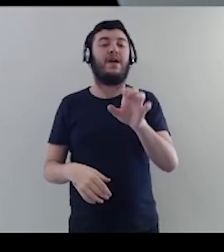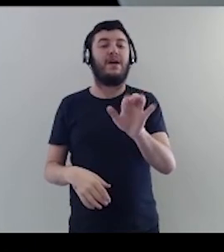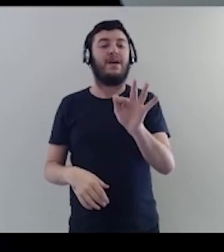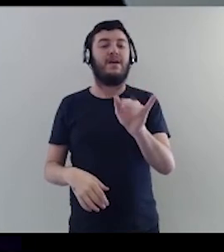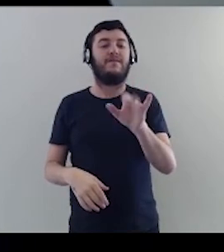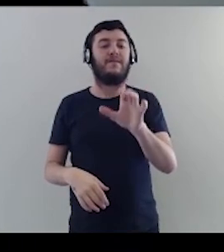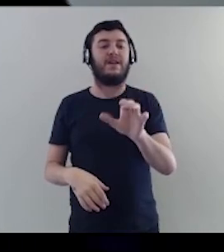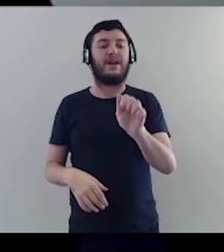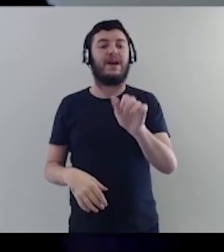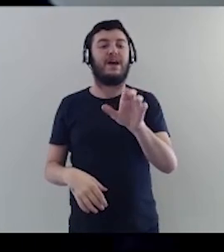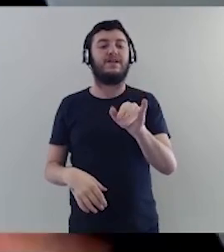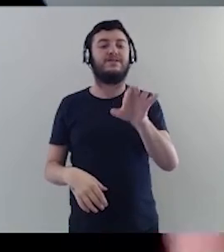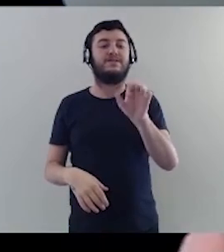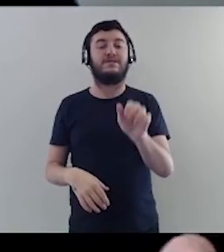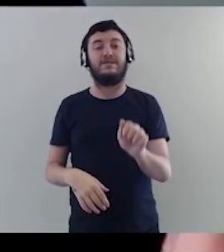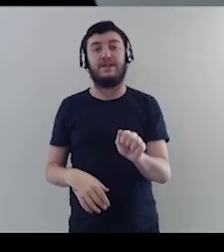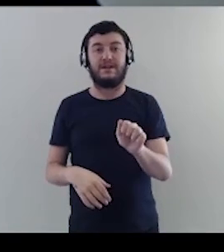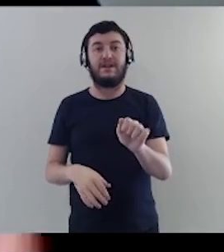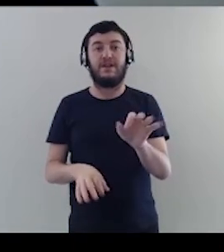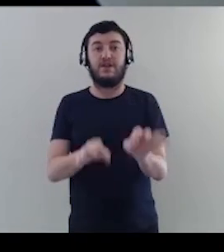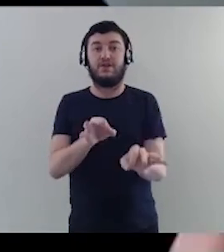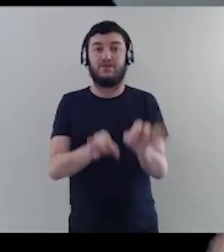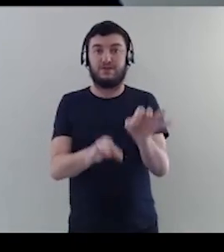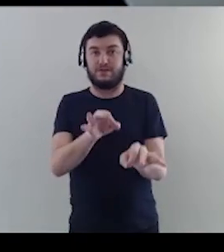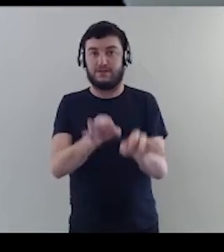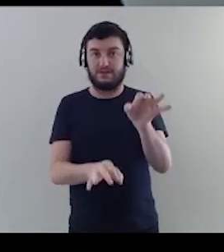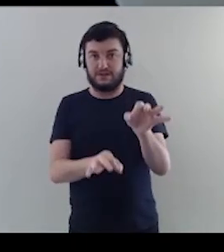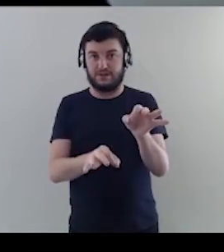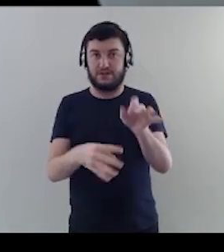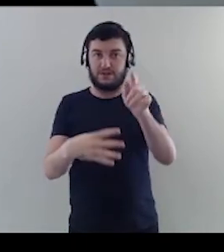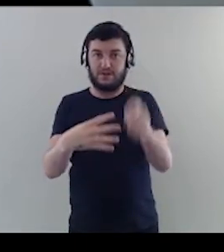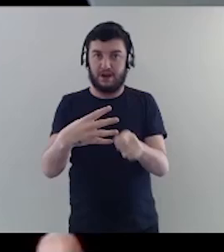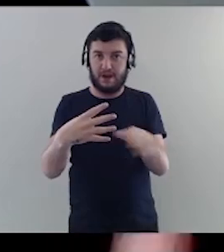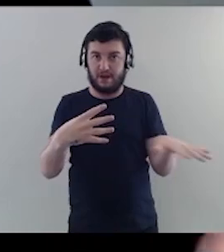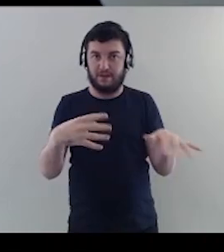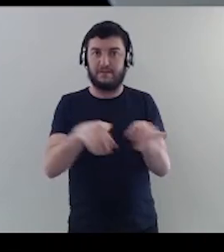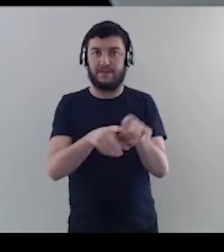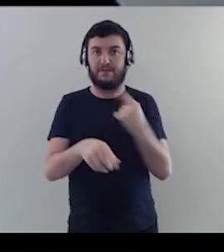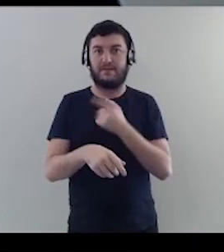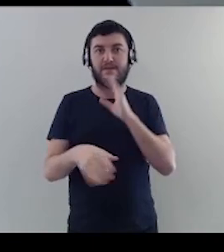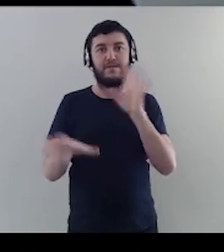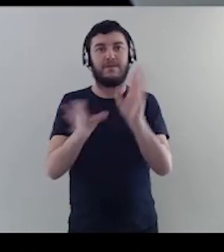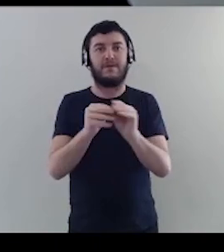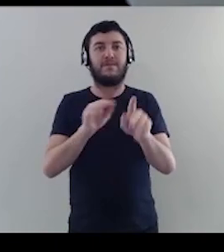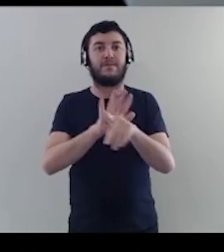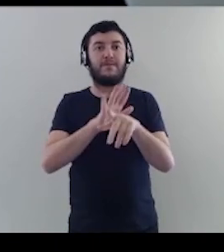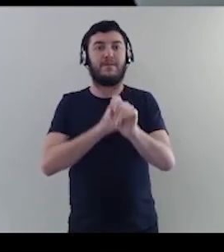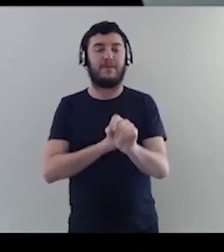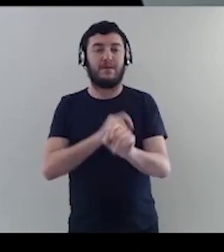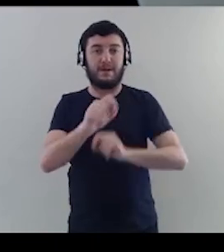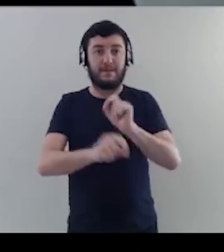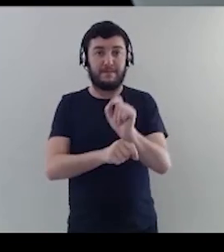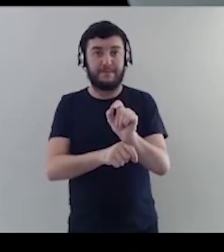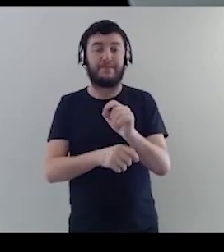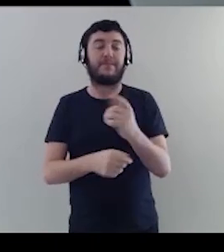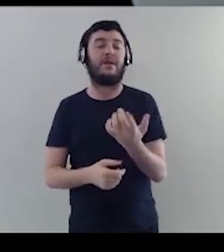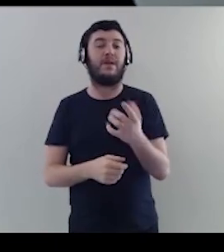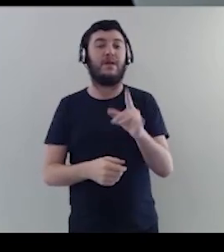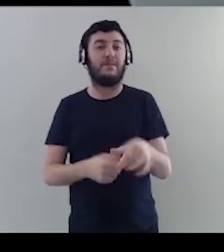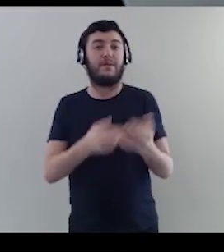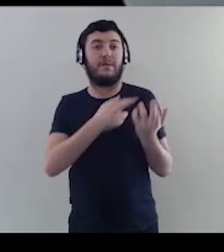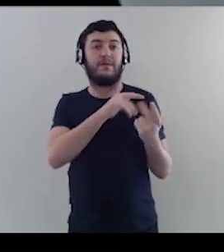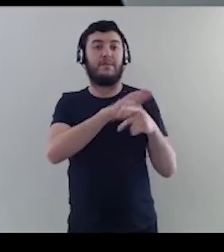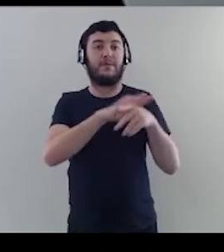Federal. Ou seja, a necessidade do Supremo Tribunal Federal poder seguir até certo ponto as suas